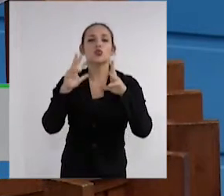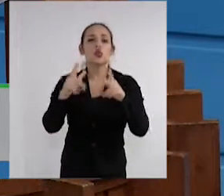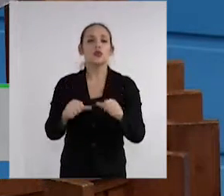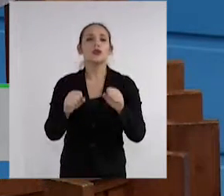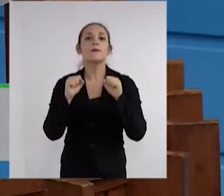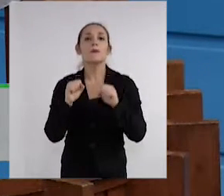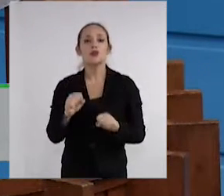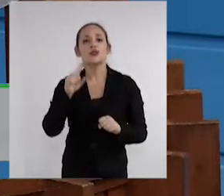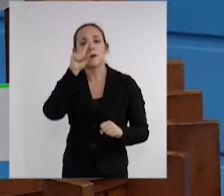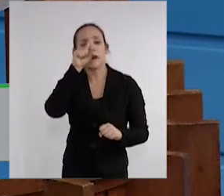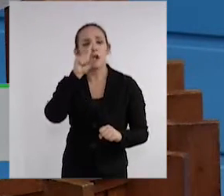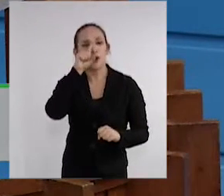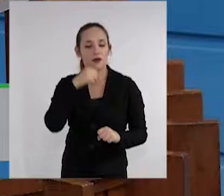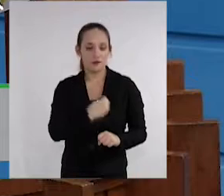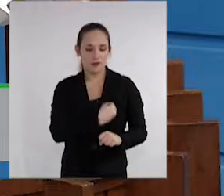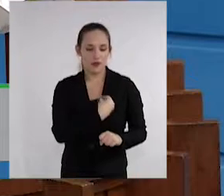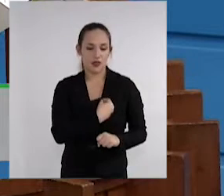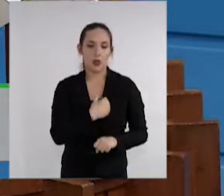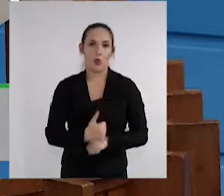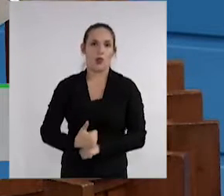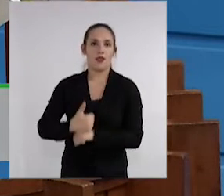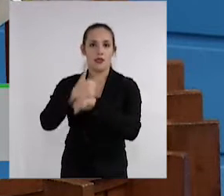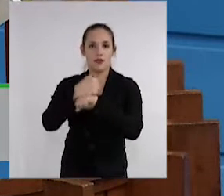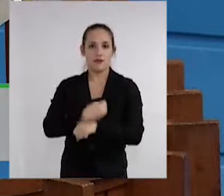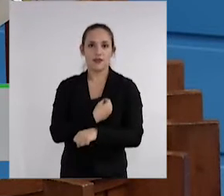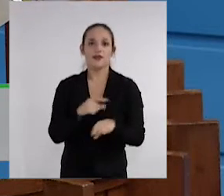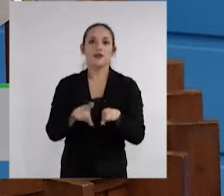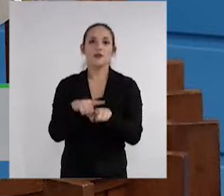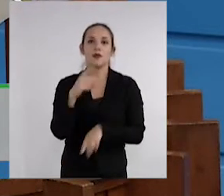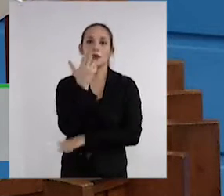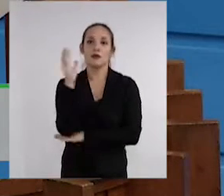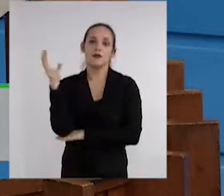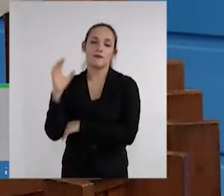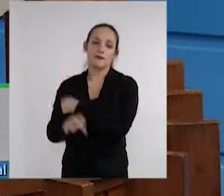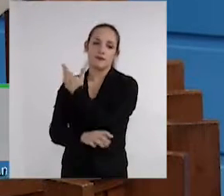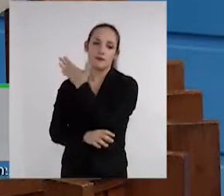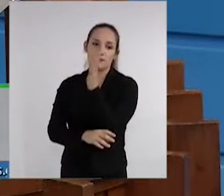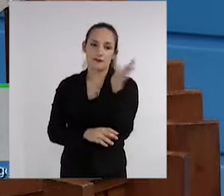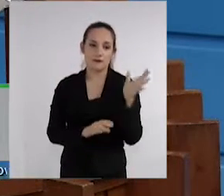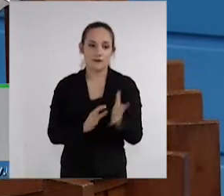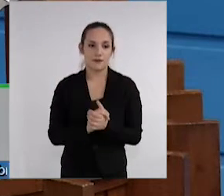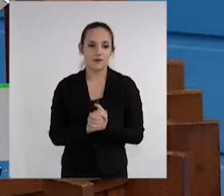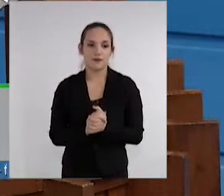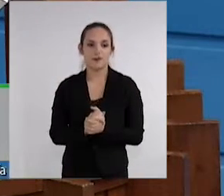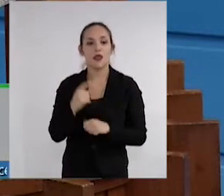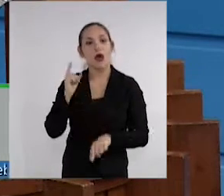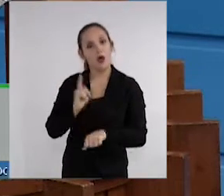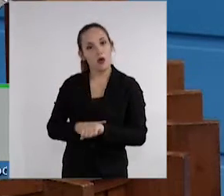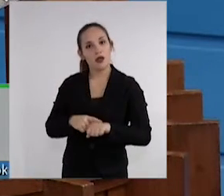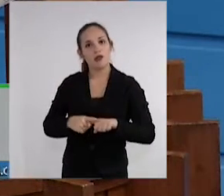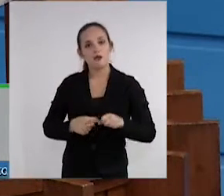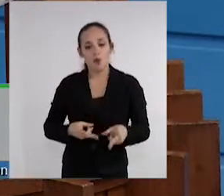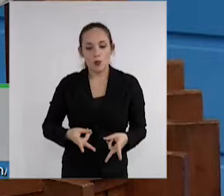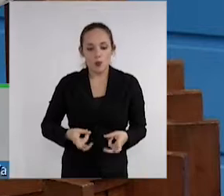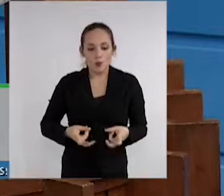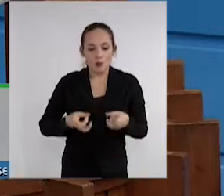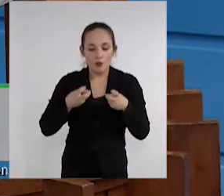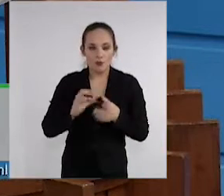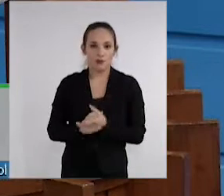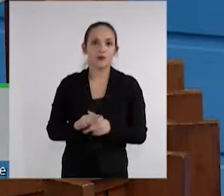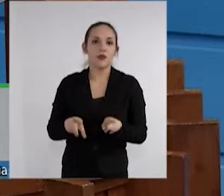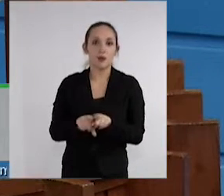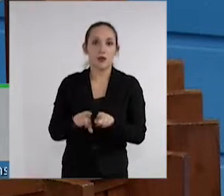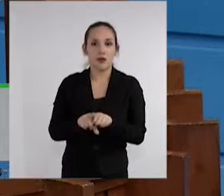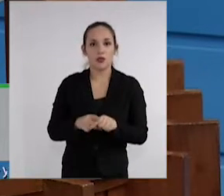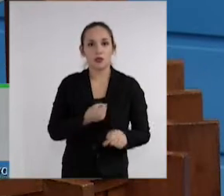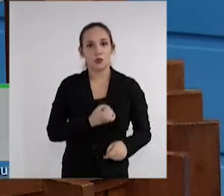que comportem risco de vida, à qualidade de vida e ao meio ambiente quando da exploração. E também, no